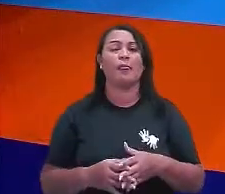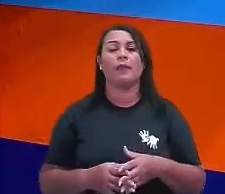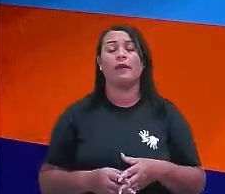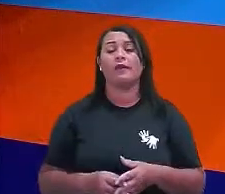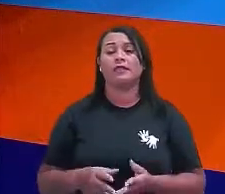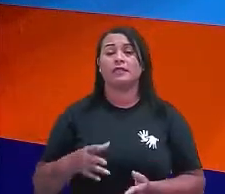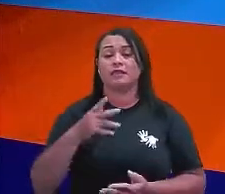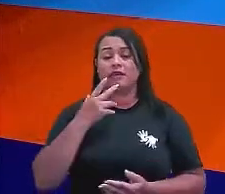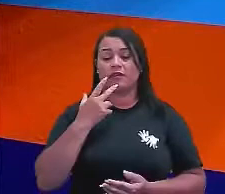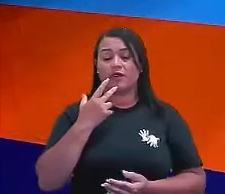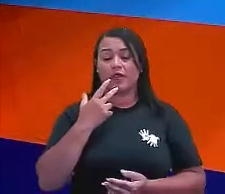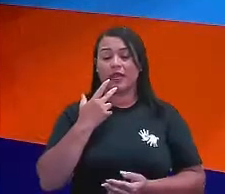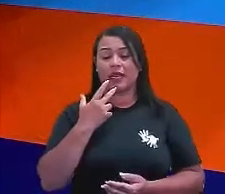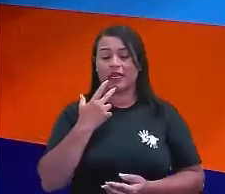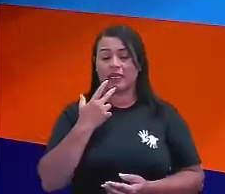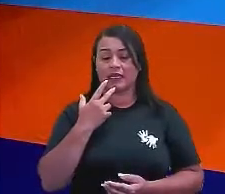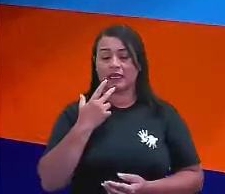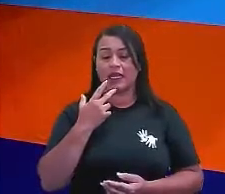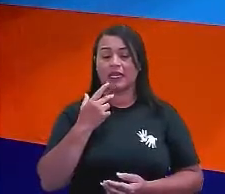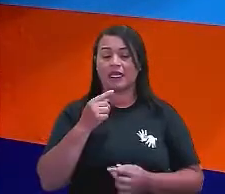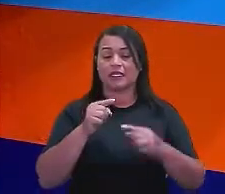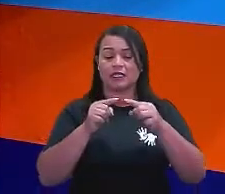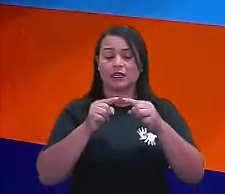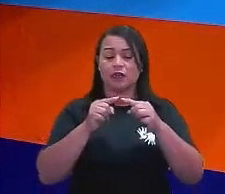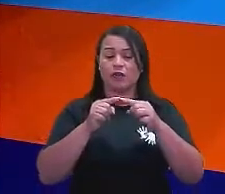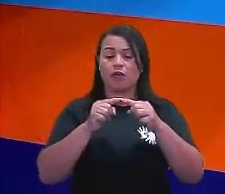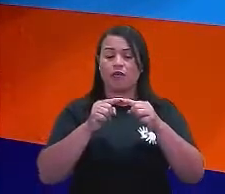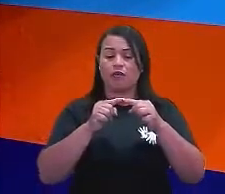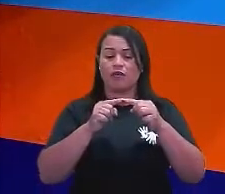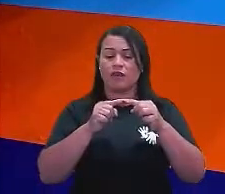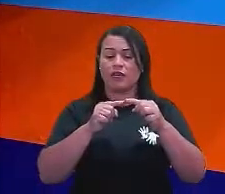falar circunferência, é só esse